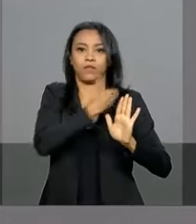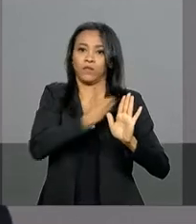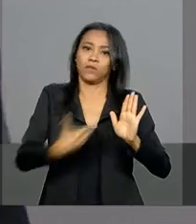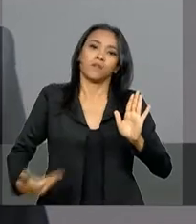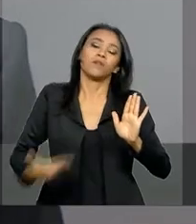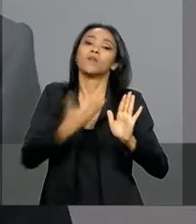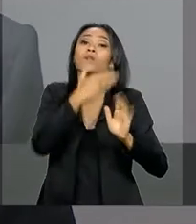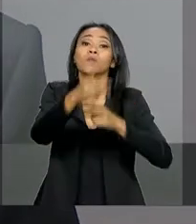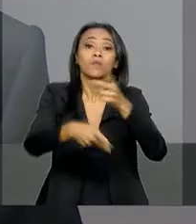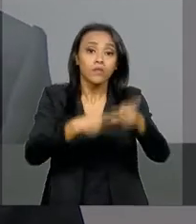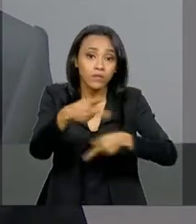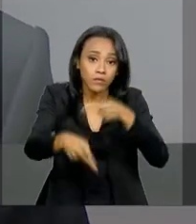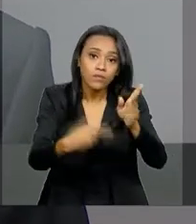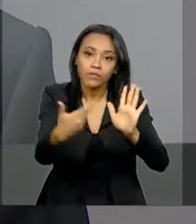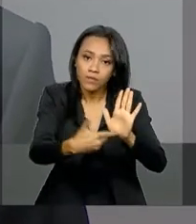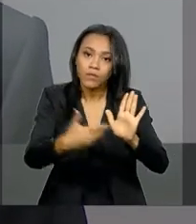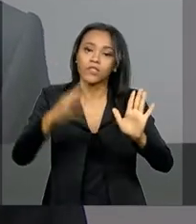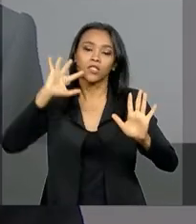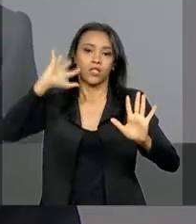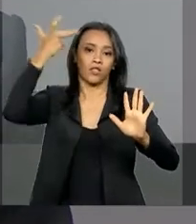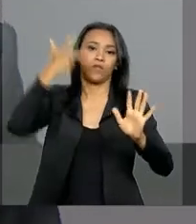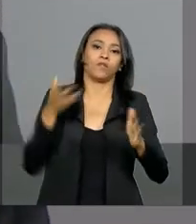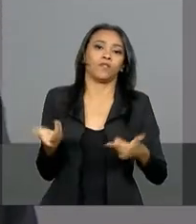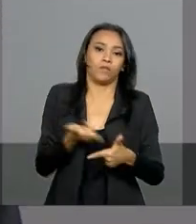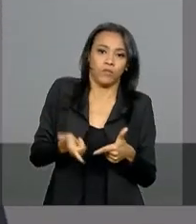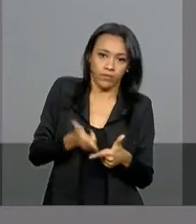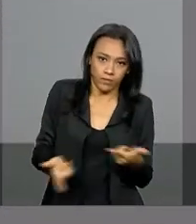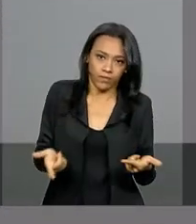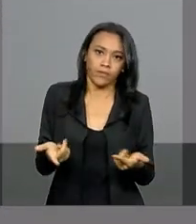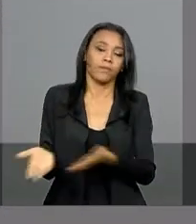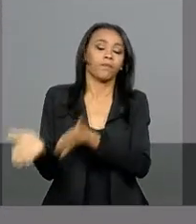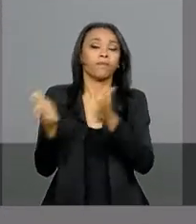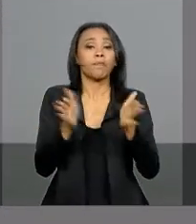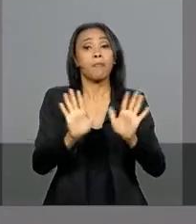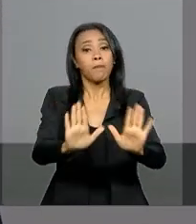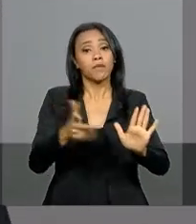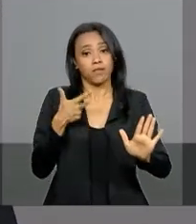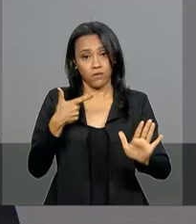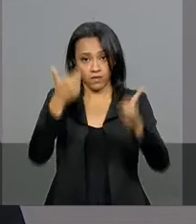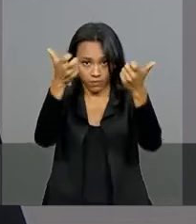superar este drama mas eu falei aqui